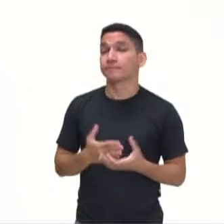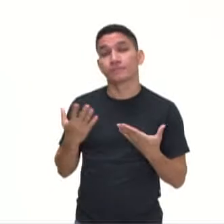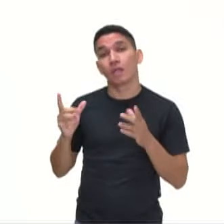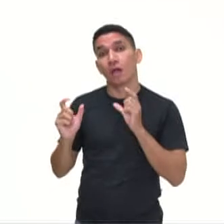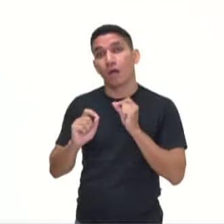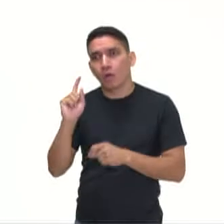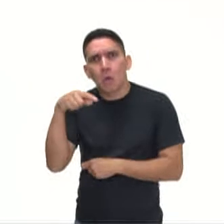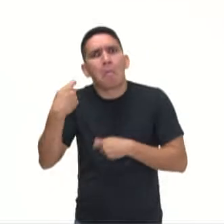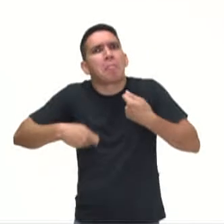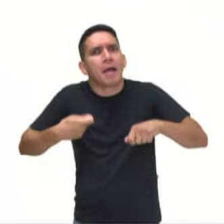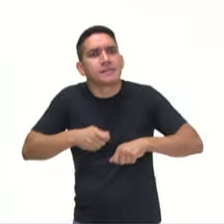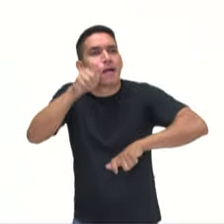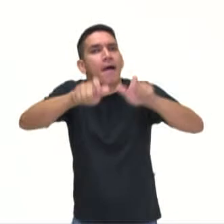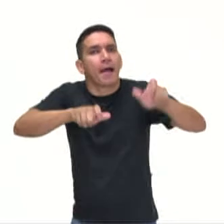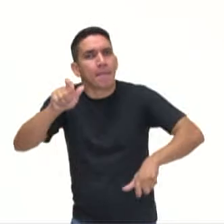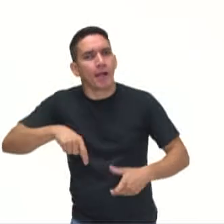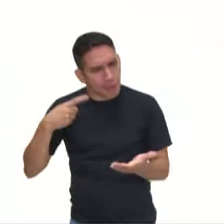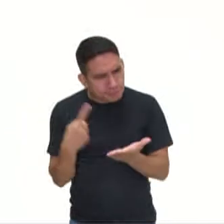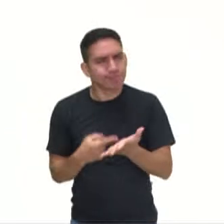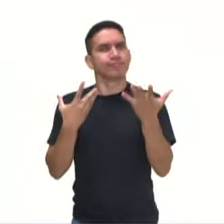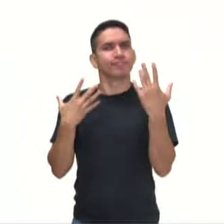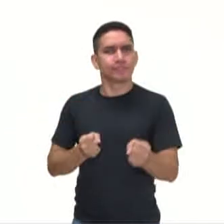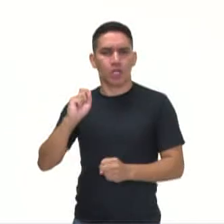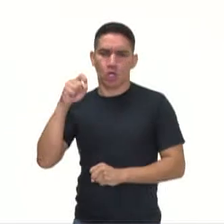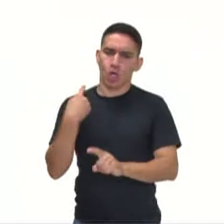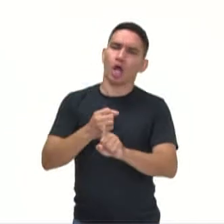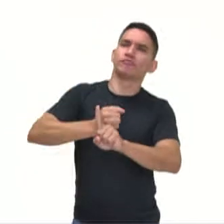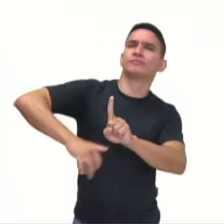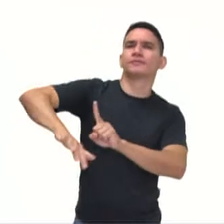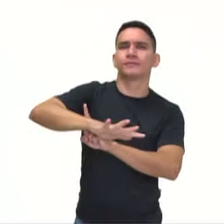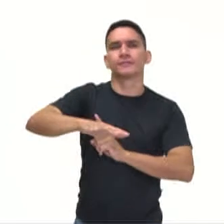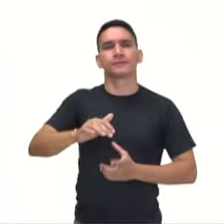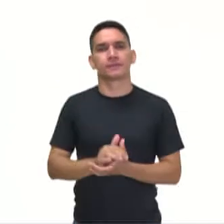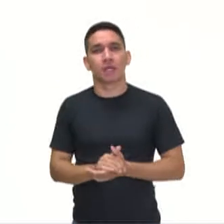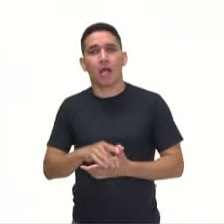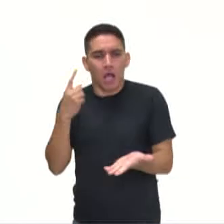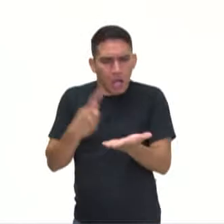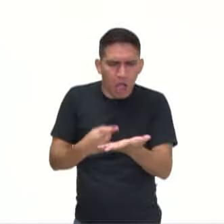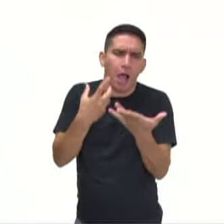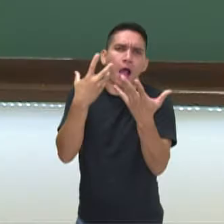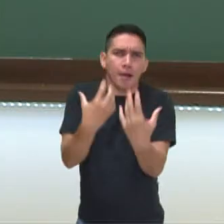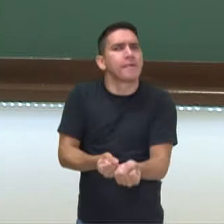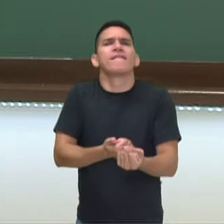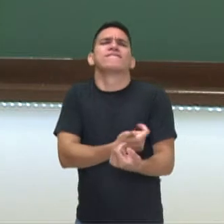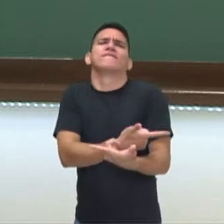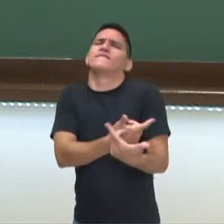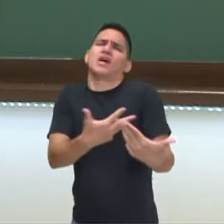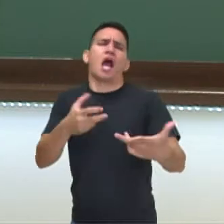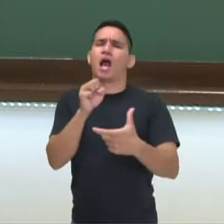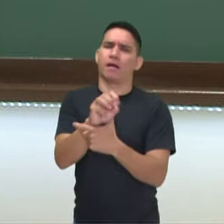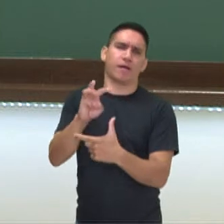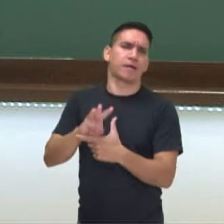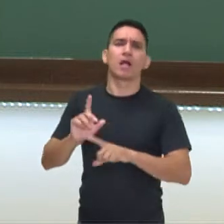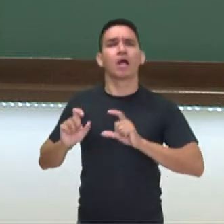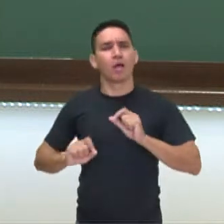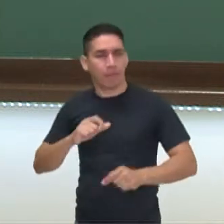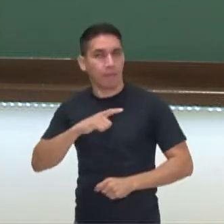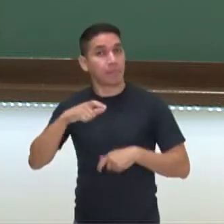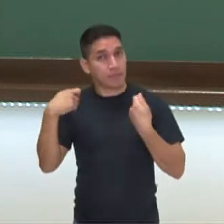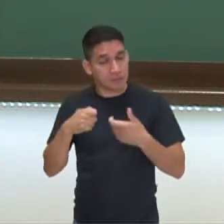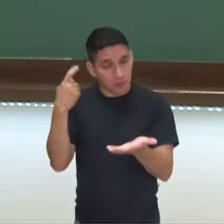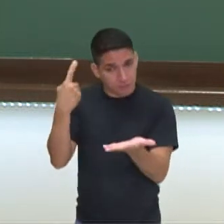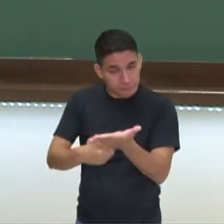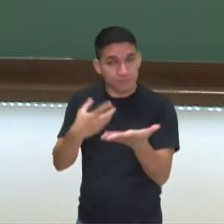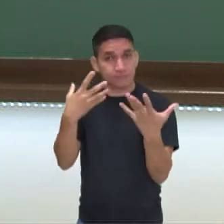precisamos de pessoas comprometidas em nossa sociedade, comprometidas em vários aspectos, né? Então nós temos que ter esse